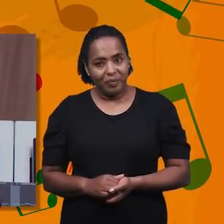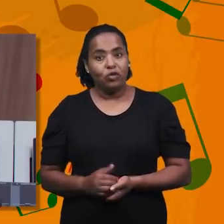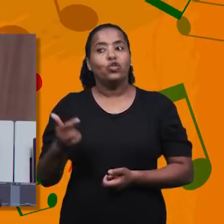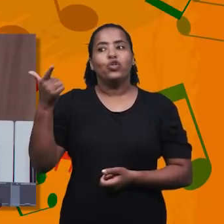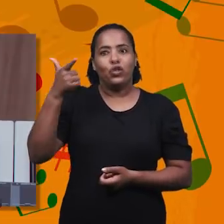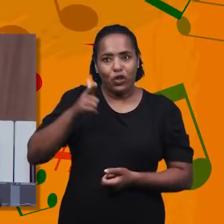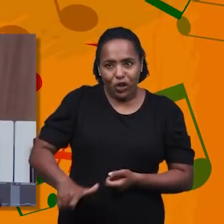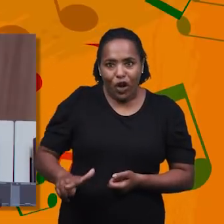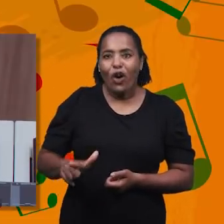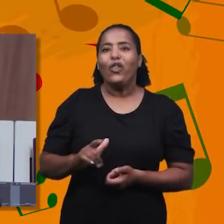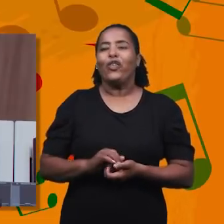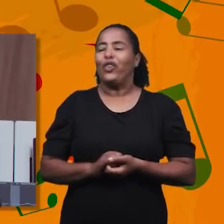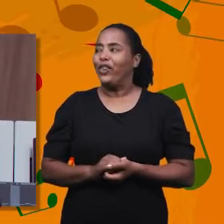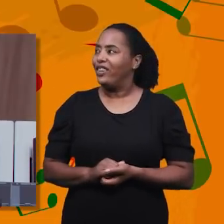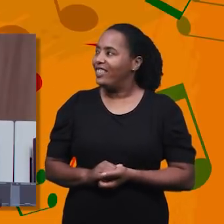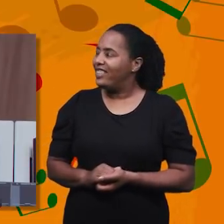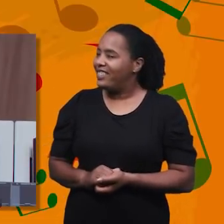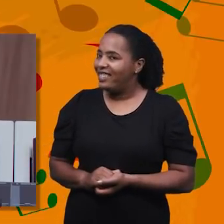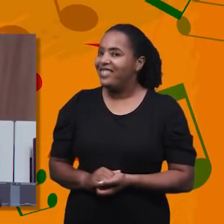Aí repete.